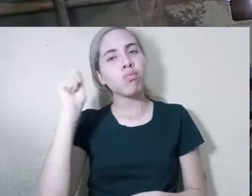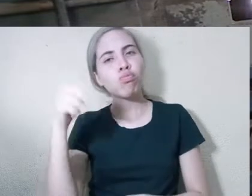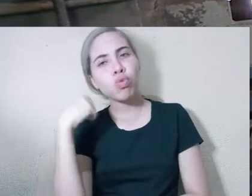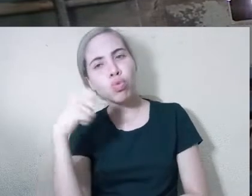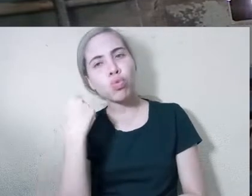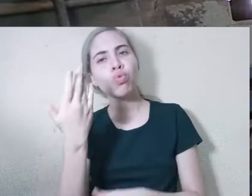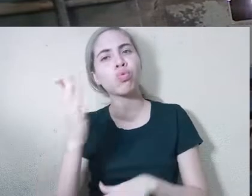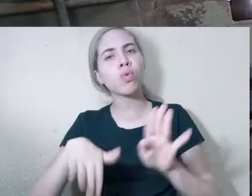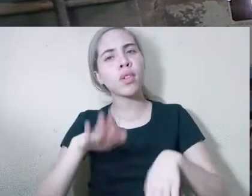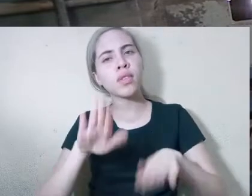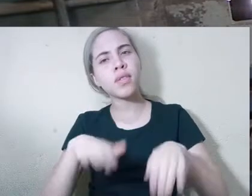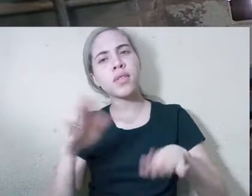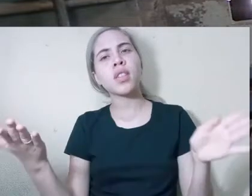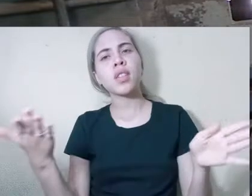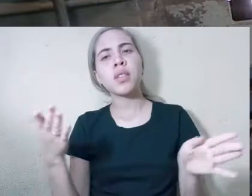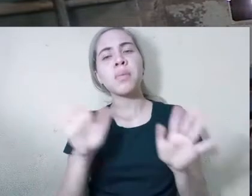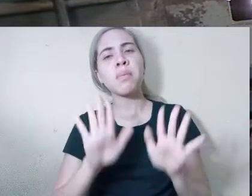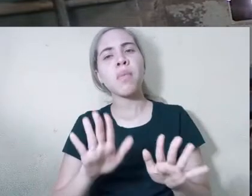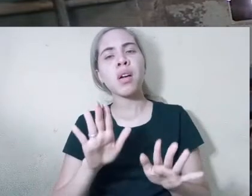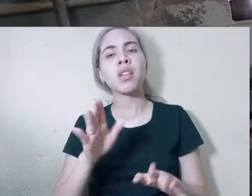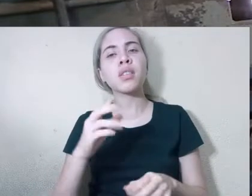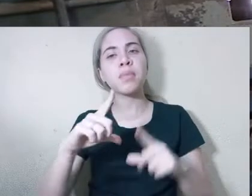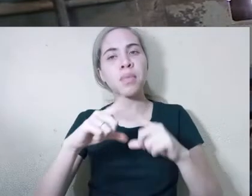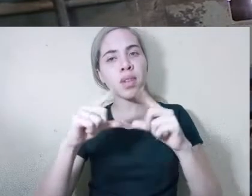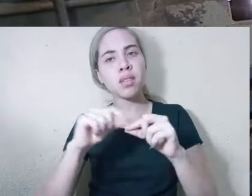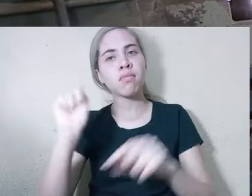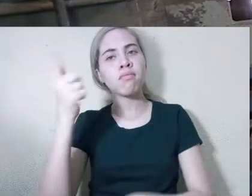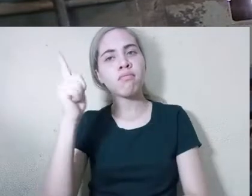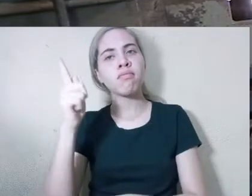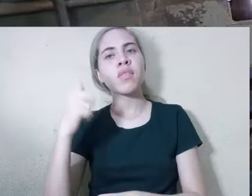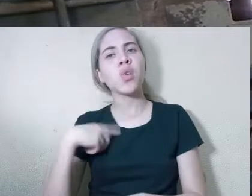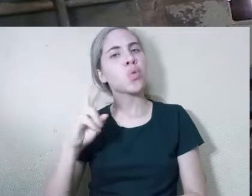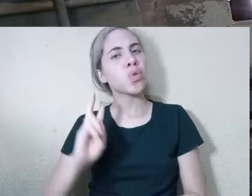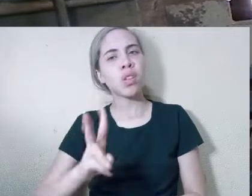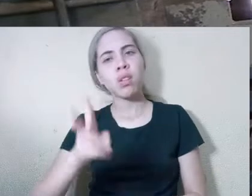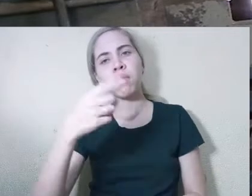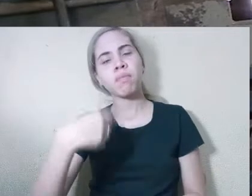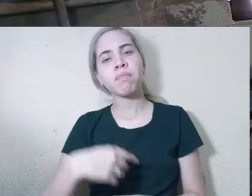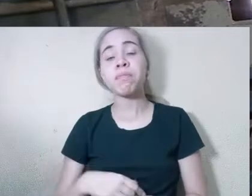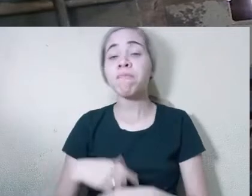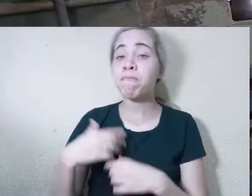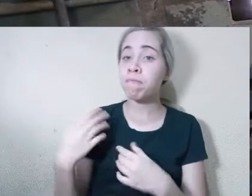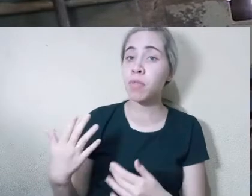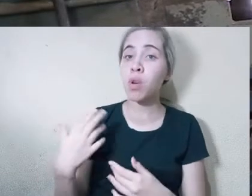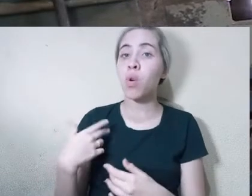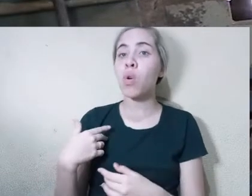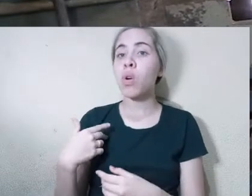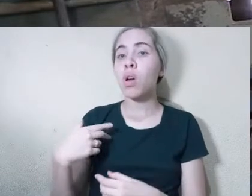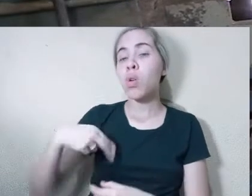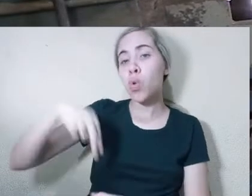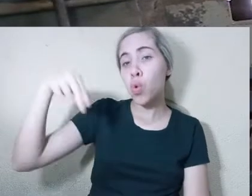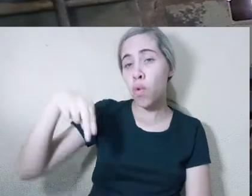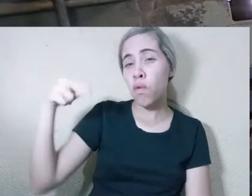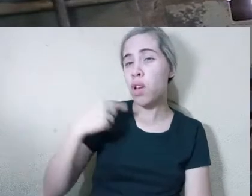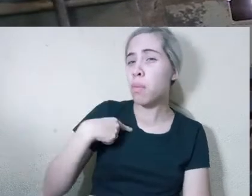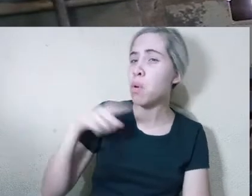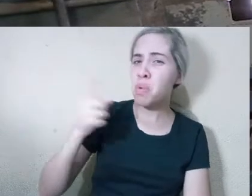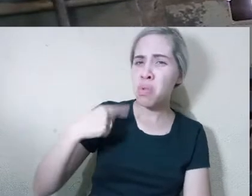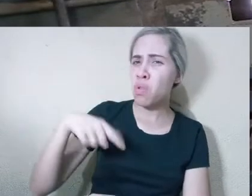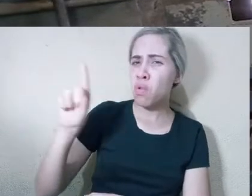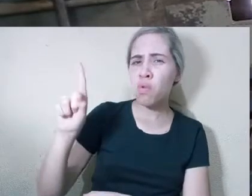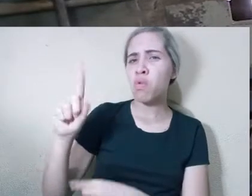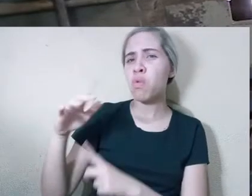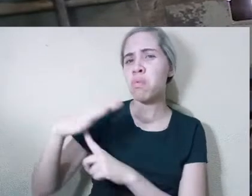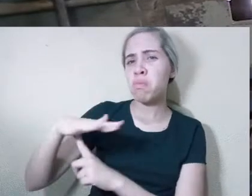Sul, esses mais no sul. Mas São Paulo, Brasília e Goiânia, estou sempre. Aí, em novembro, né, eu não pude